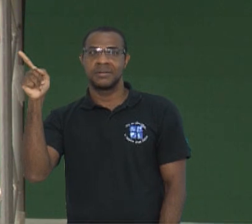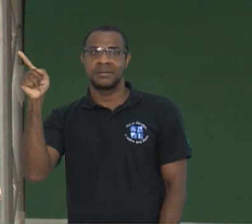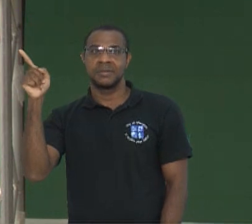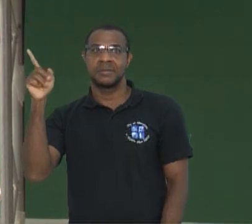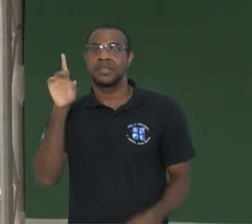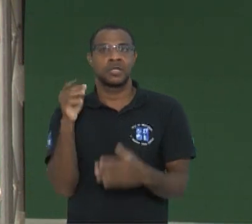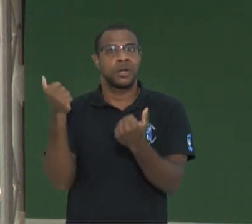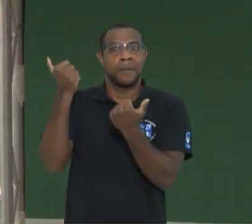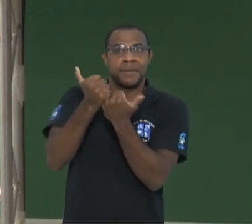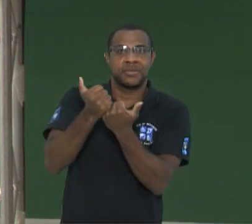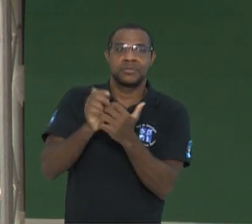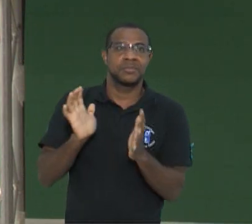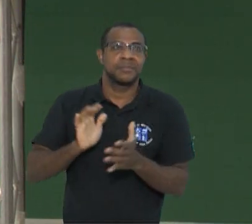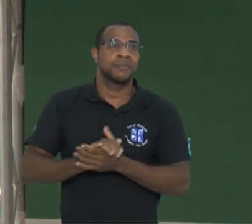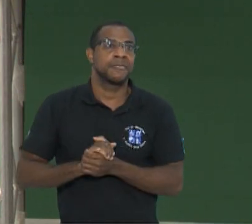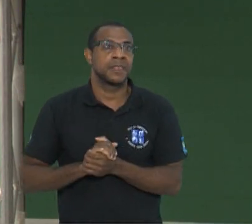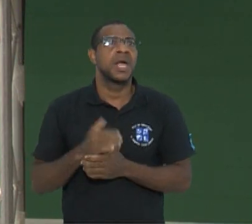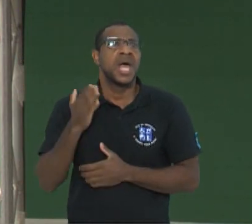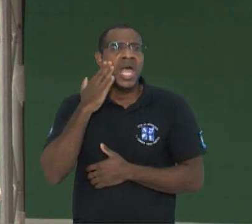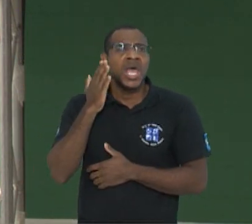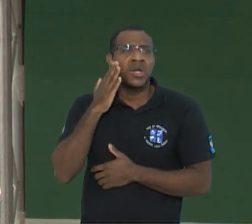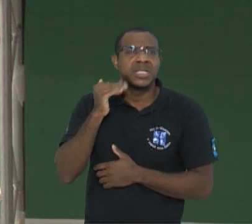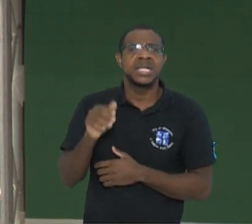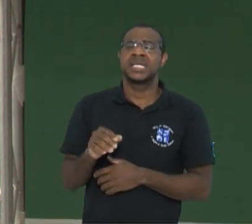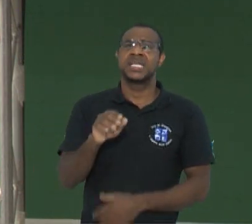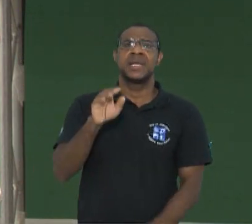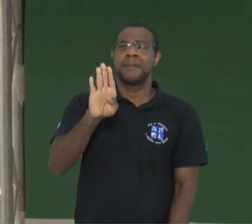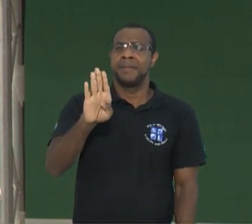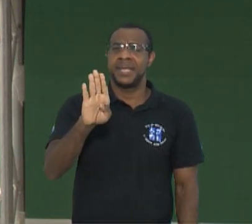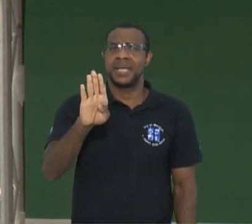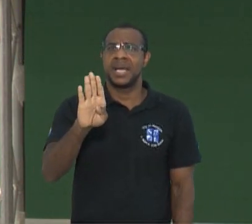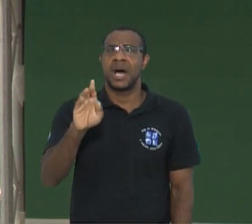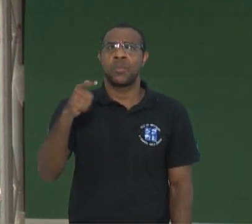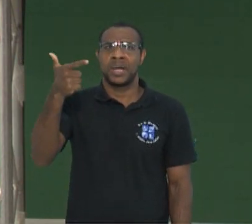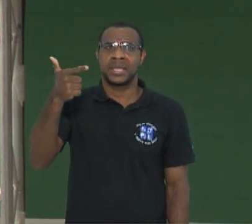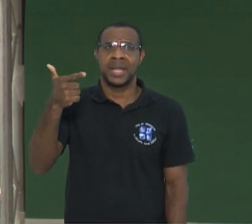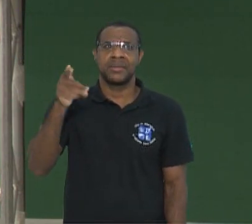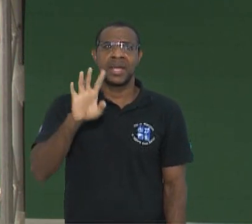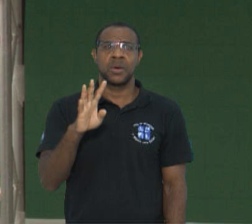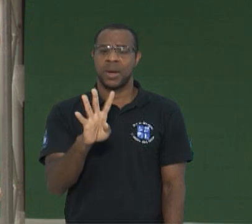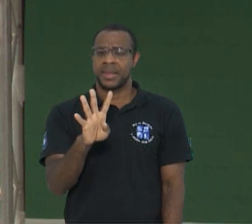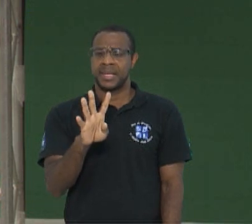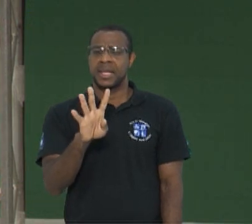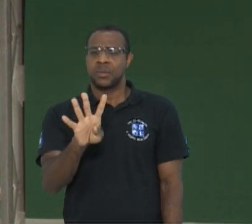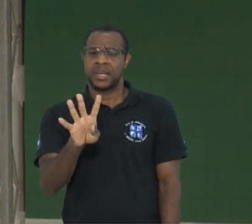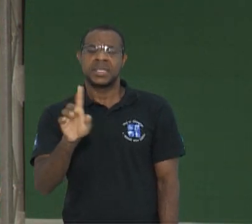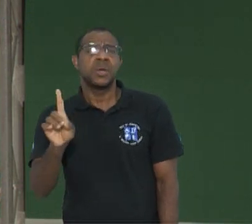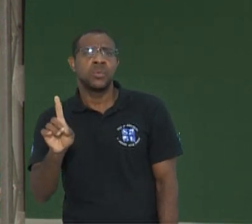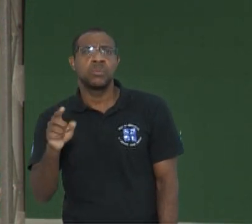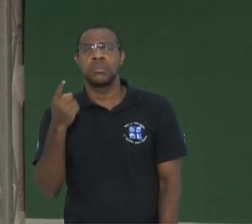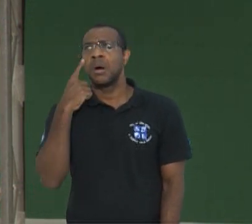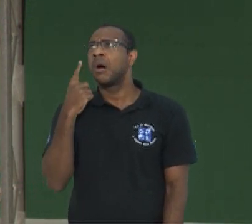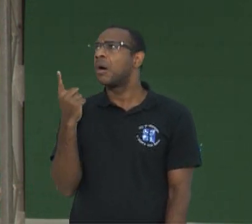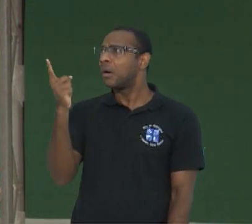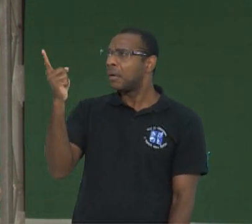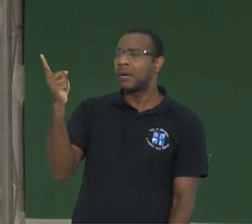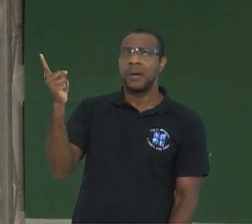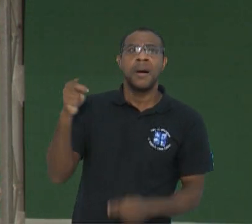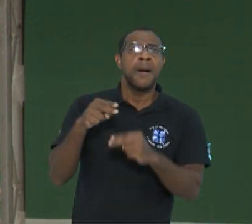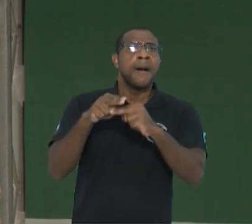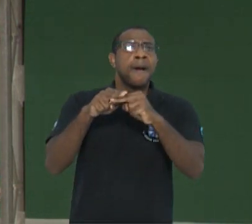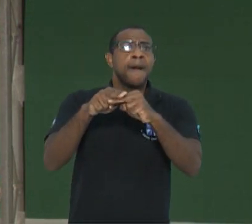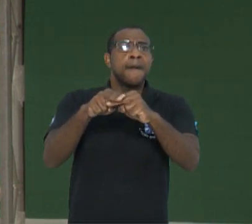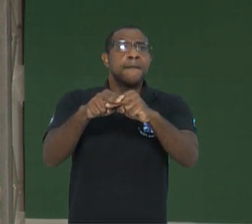é 41, mas neste caso eu preciso do valor do C. Por isso que esse quadrado que está